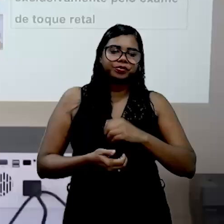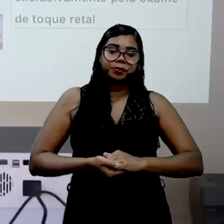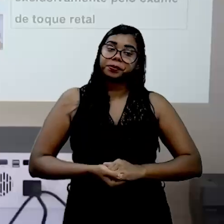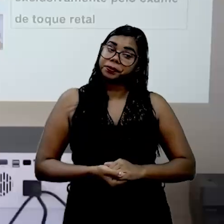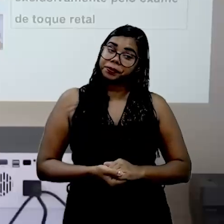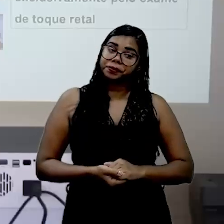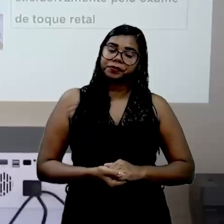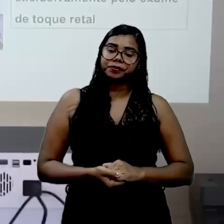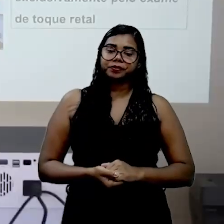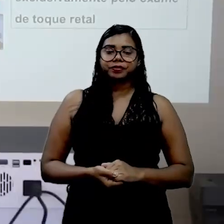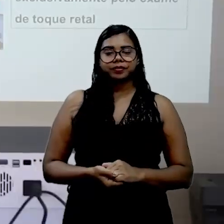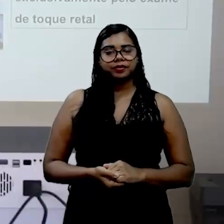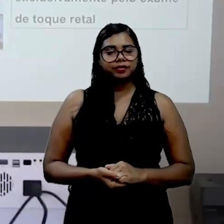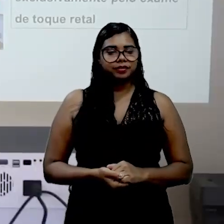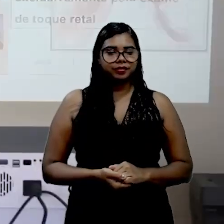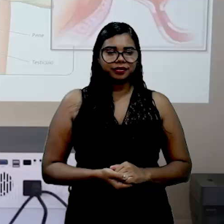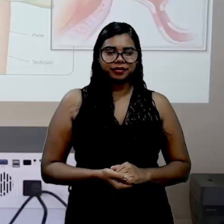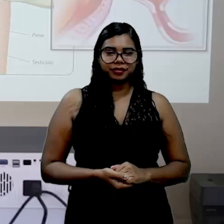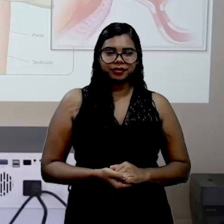Hiperplasia.